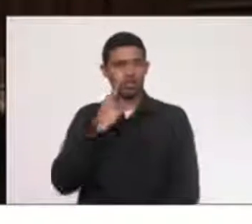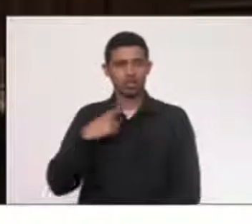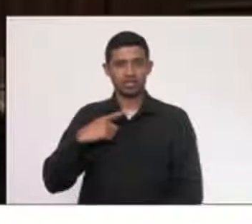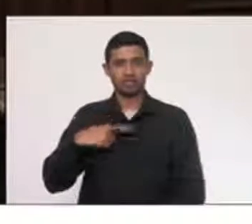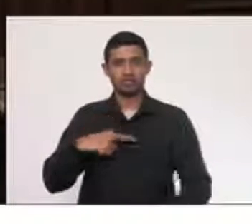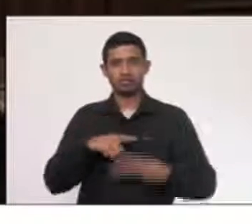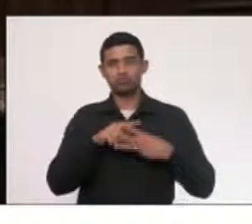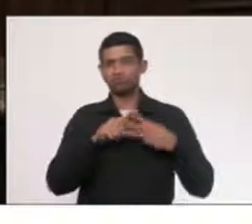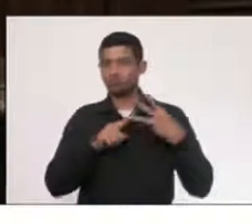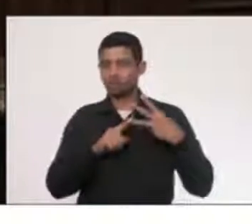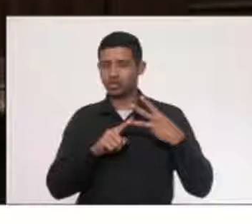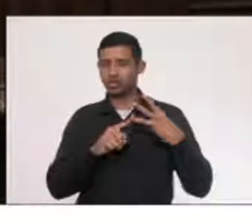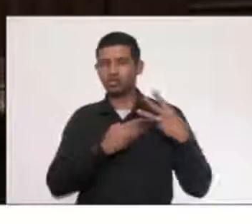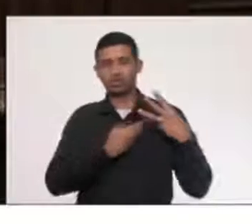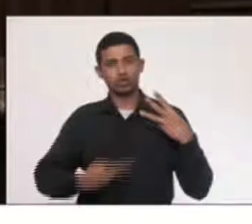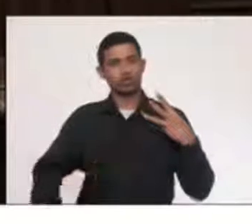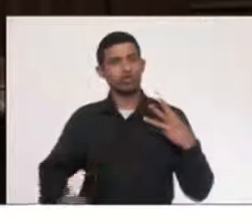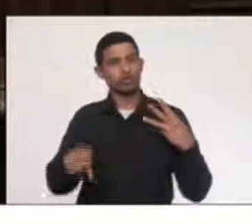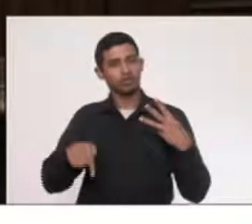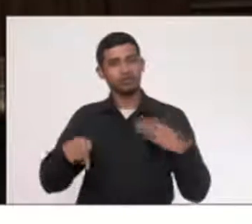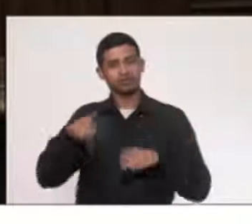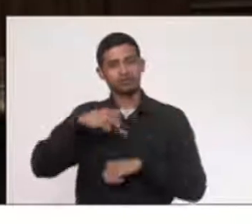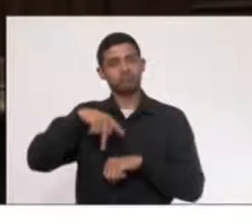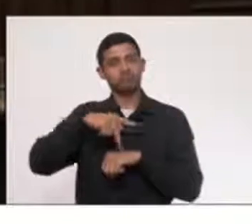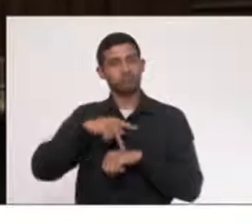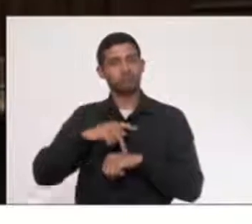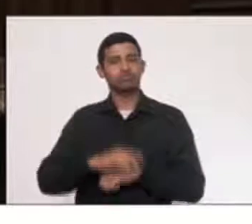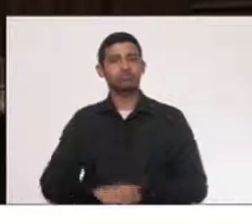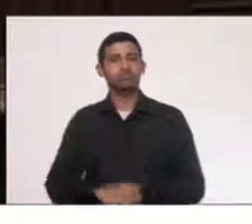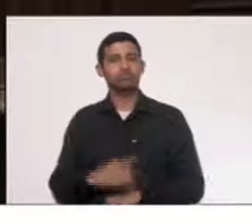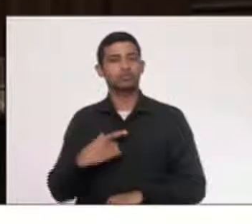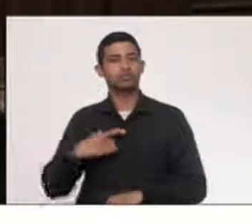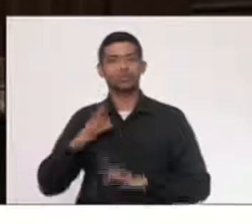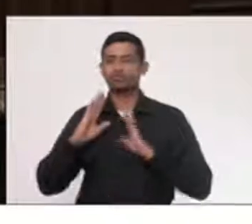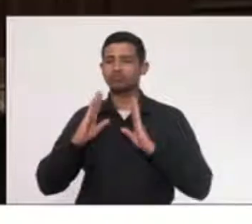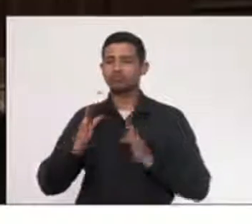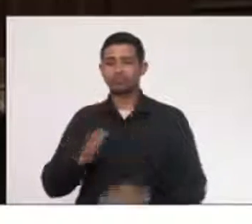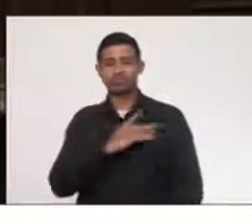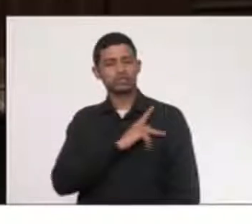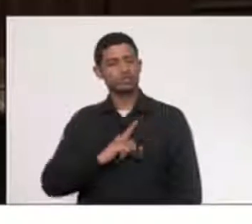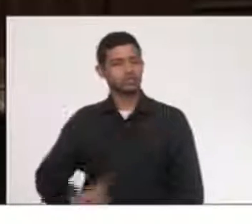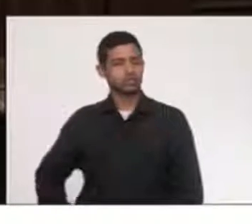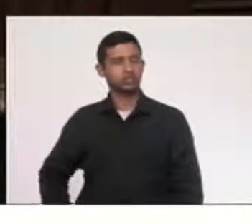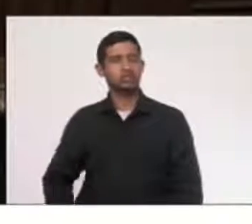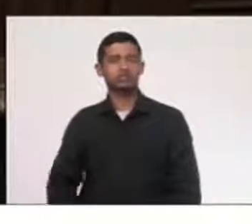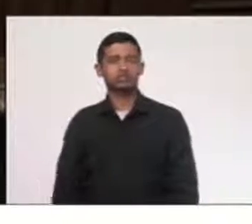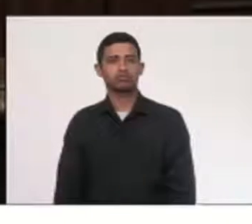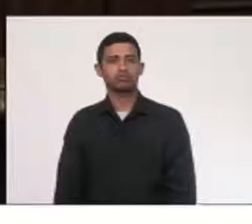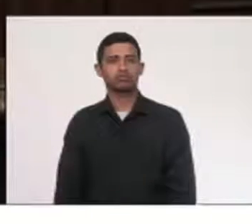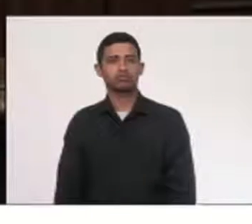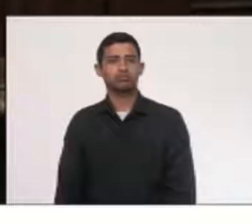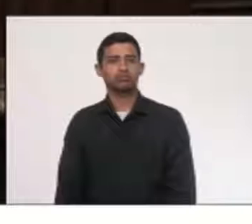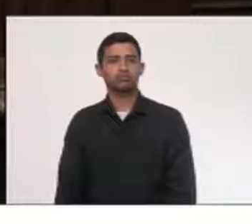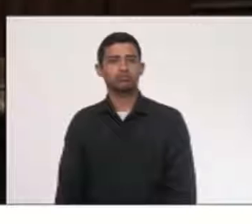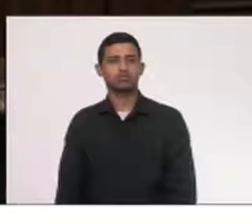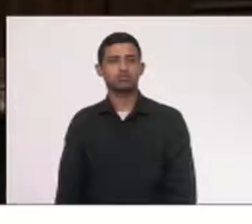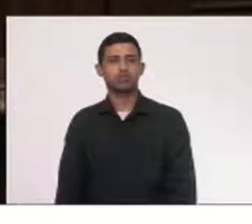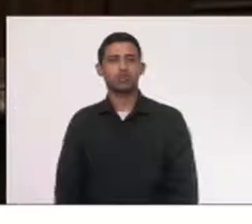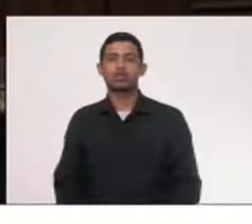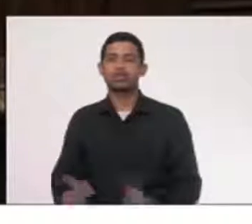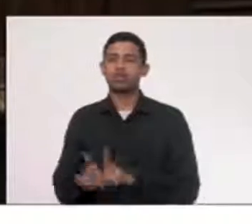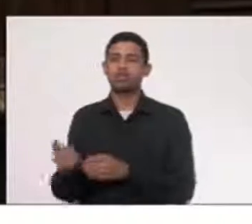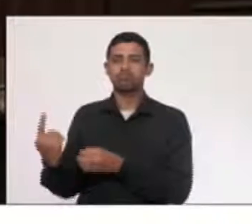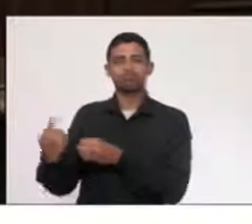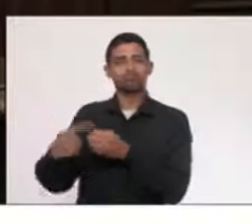esferas de governo desse país. Desde o governo central até os seus pares no município com seus